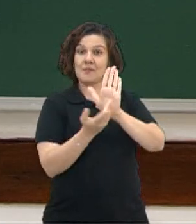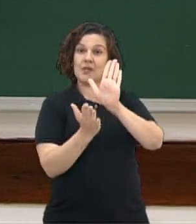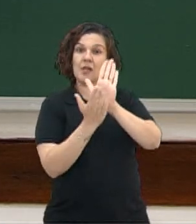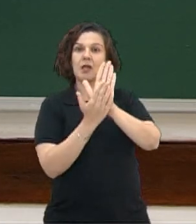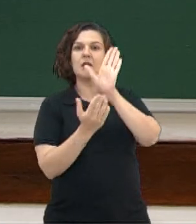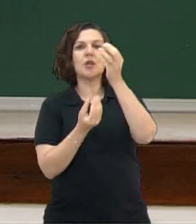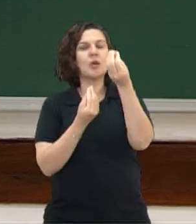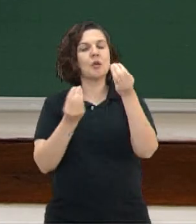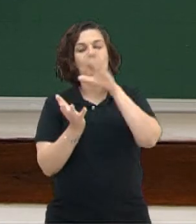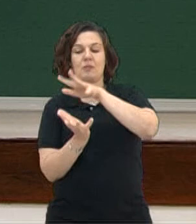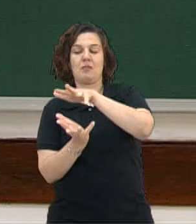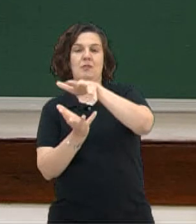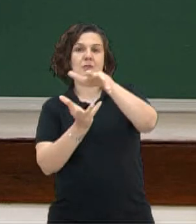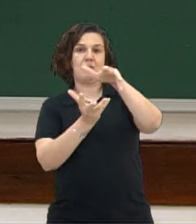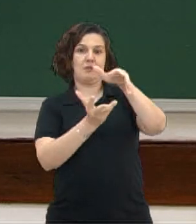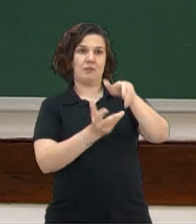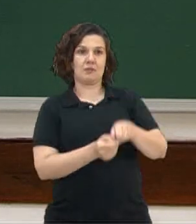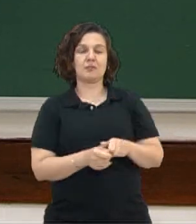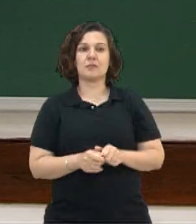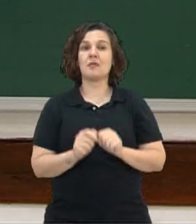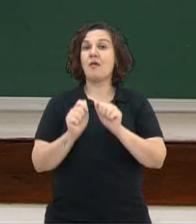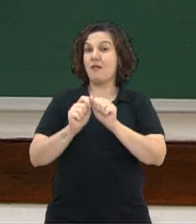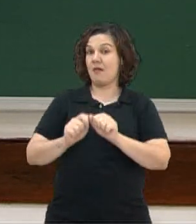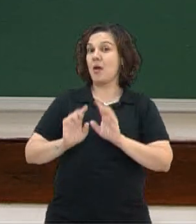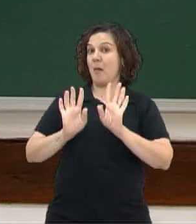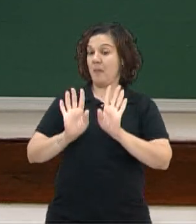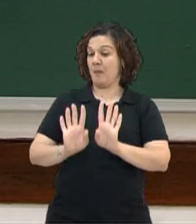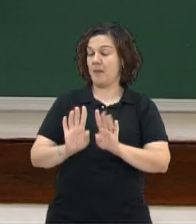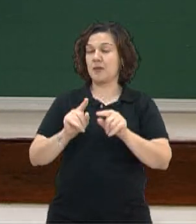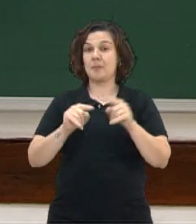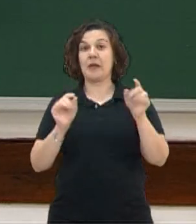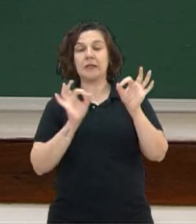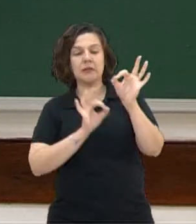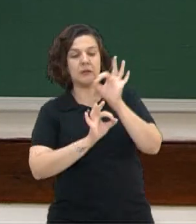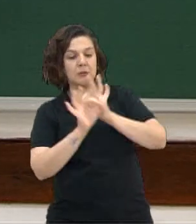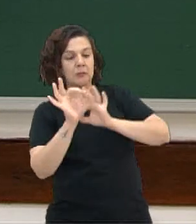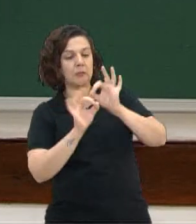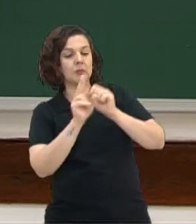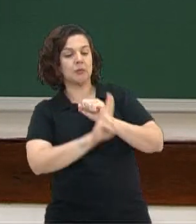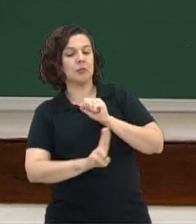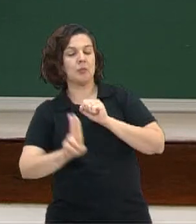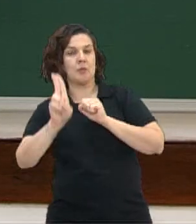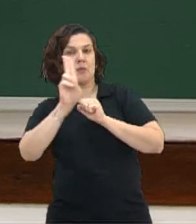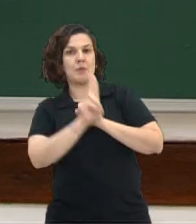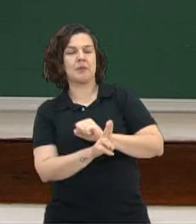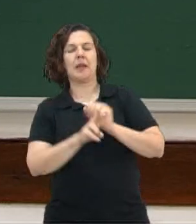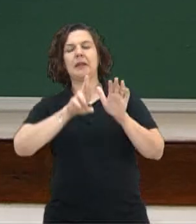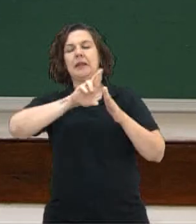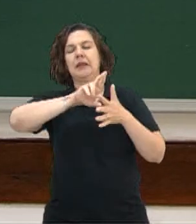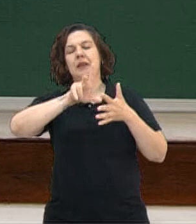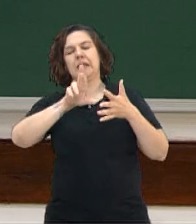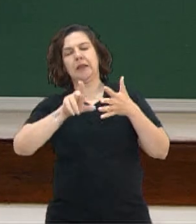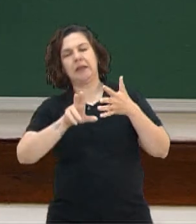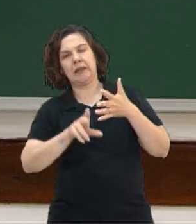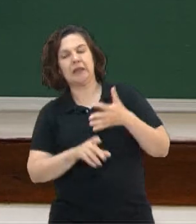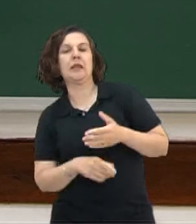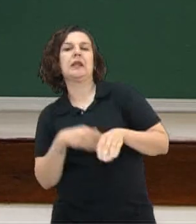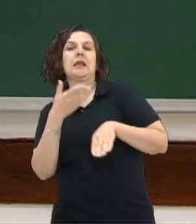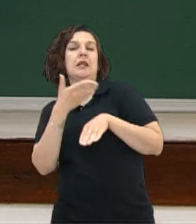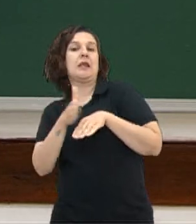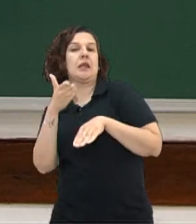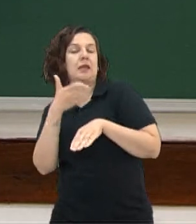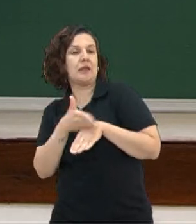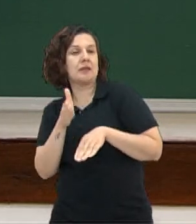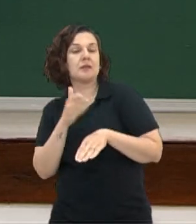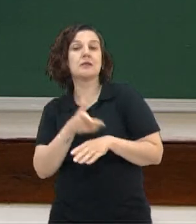a superfície terrestre. E é claro que para a construção desses mapas são utilizadas uma infinidade de técnicas, a